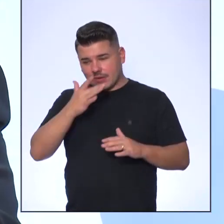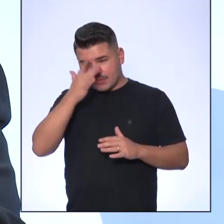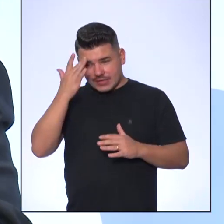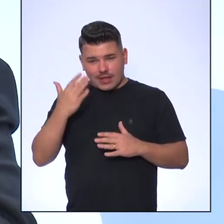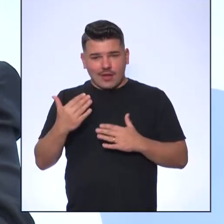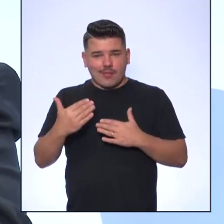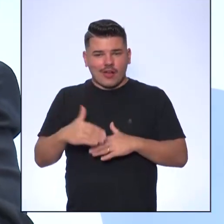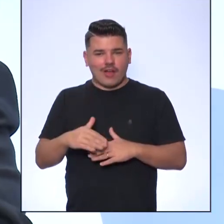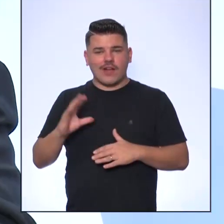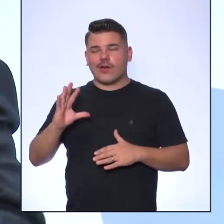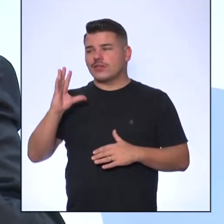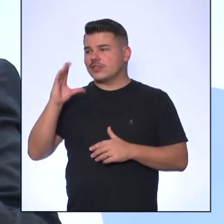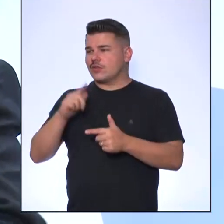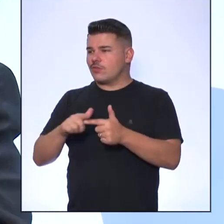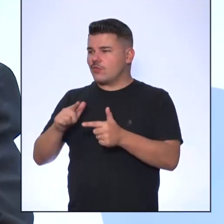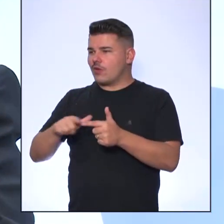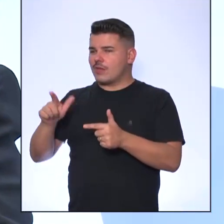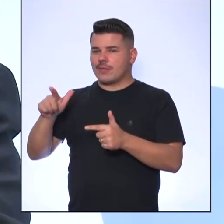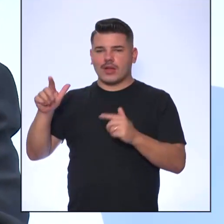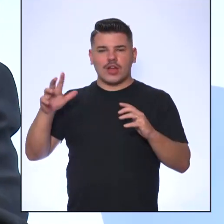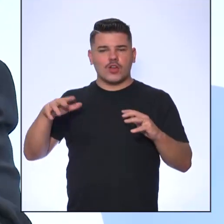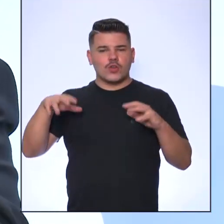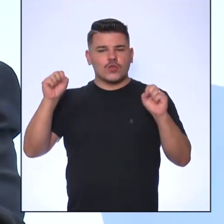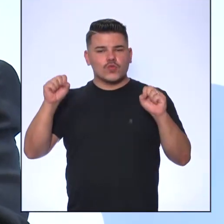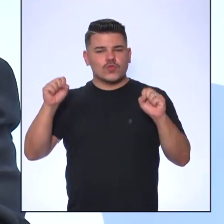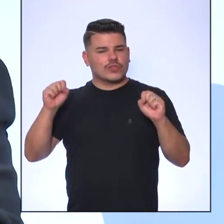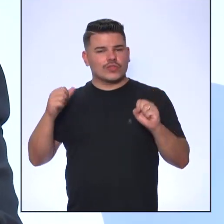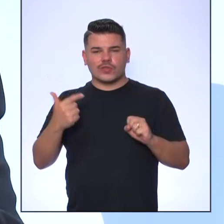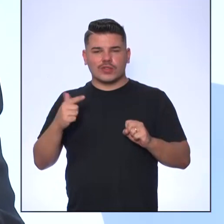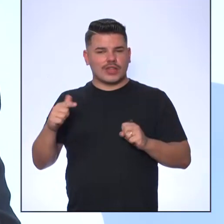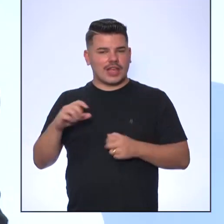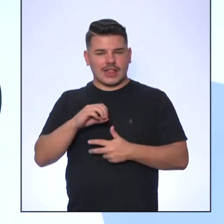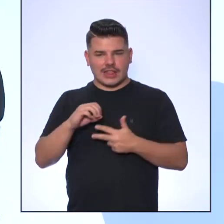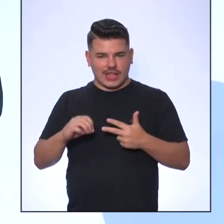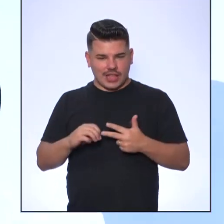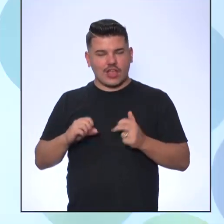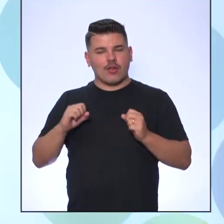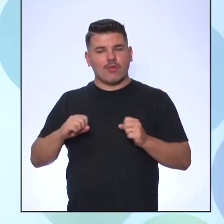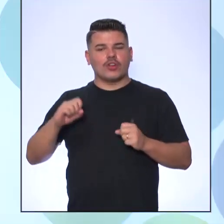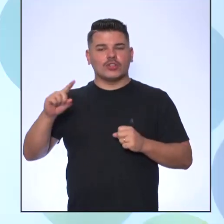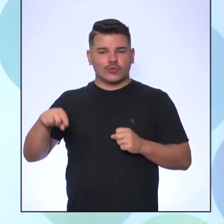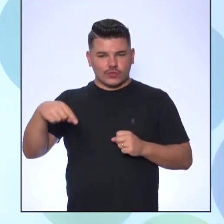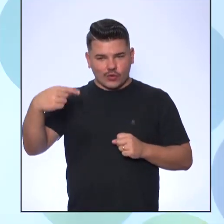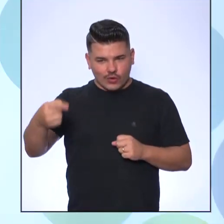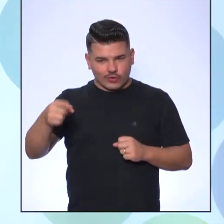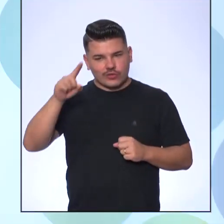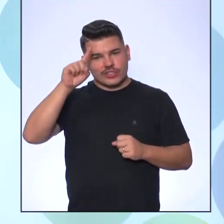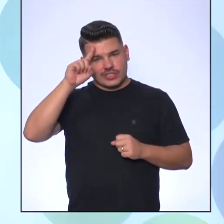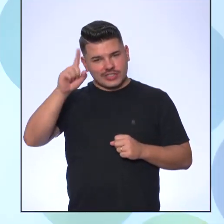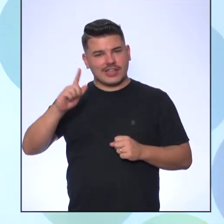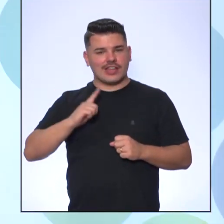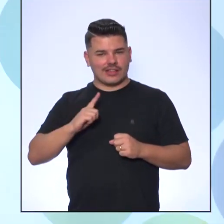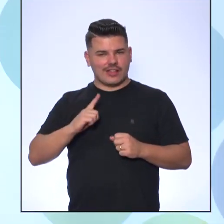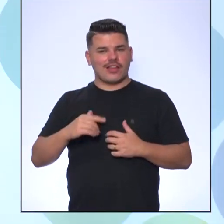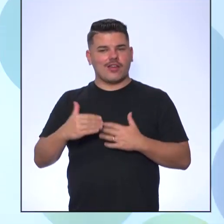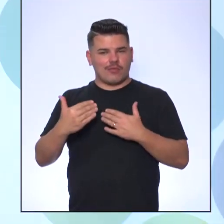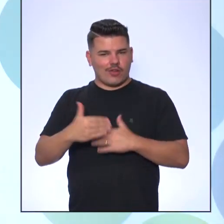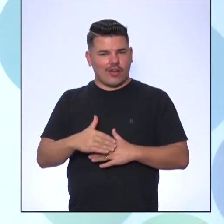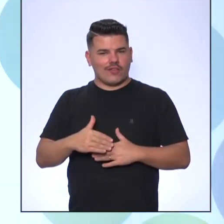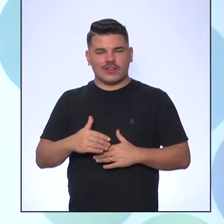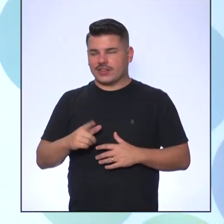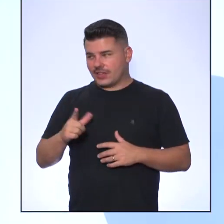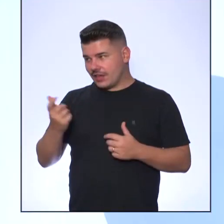um acidente num município, acaba a luz, não consegue aplicar o Enem. Ele pode fazer nesses dias, então sempre tem um dia de backup, né? Não sei se o Cláudio